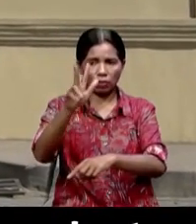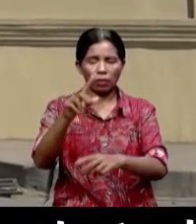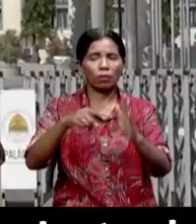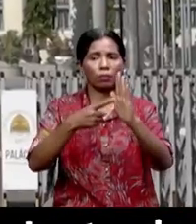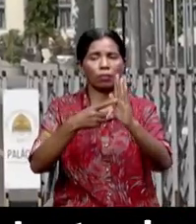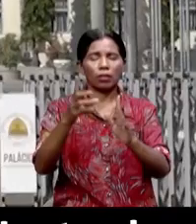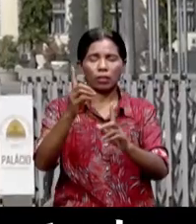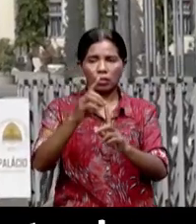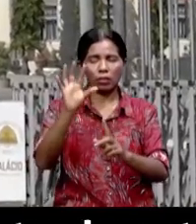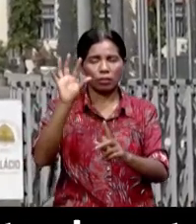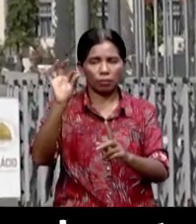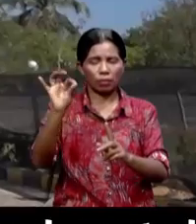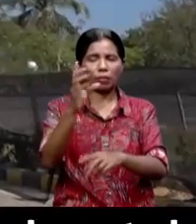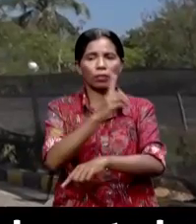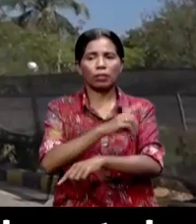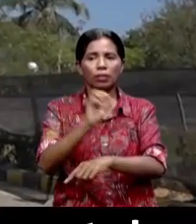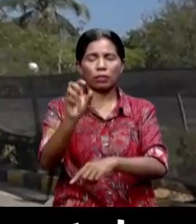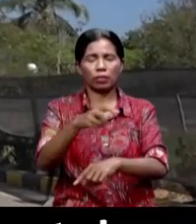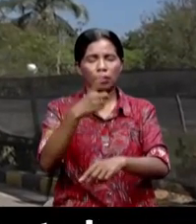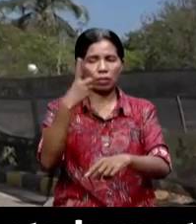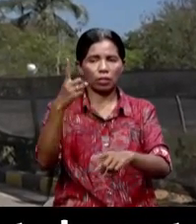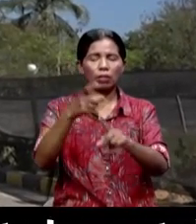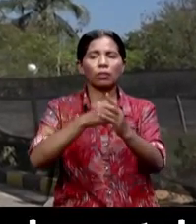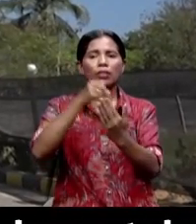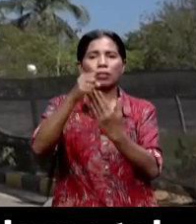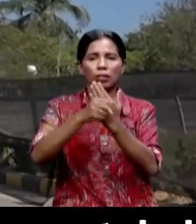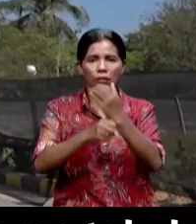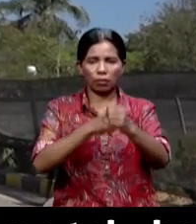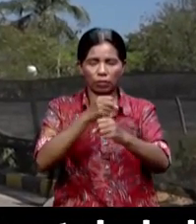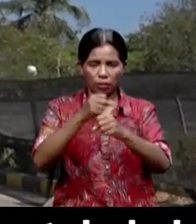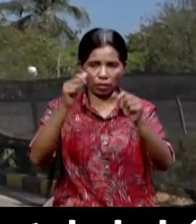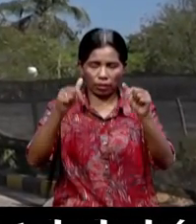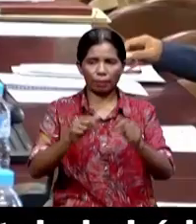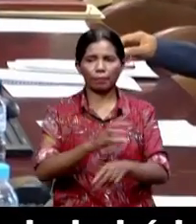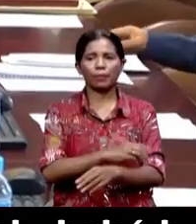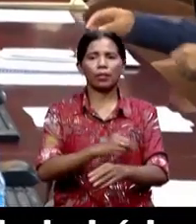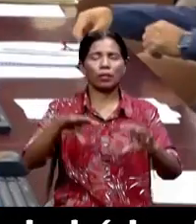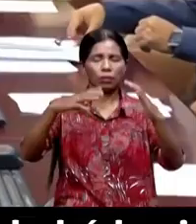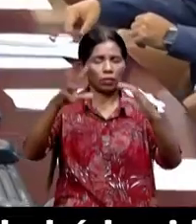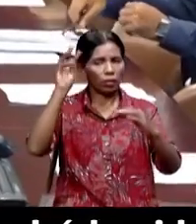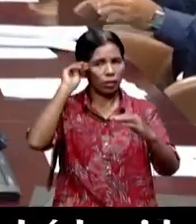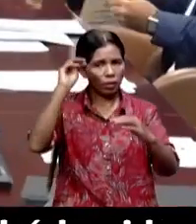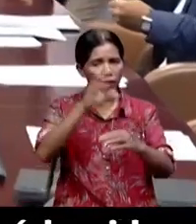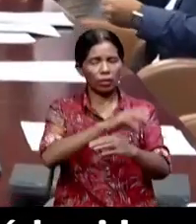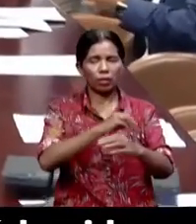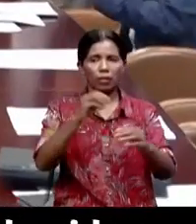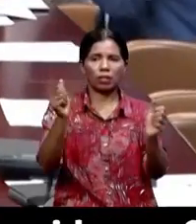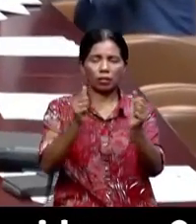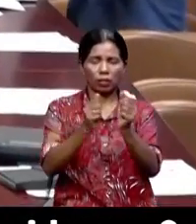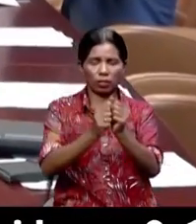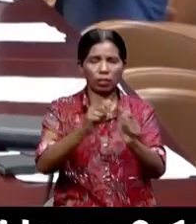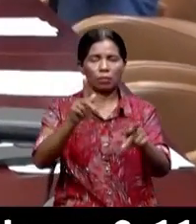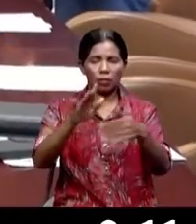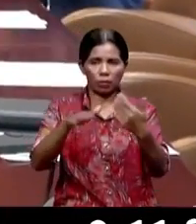si loroncia to loron sanulo resin ida fulan setembro tinane antes ne mos conselho ministro delibera ato